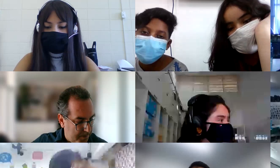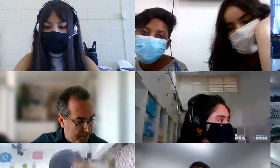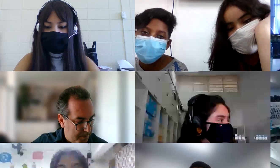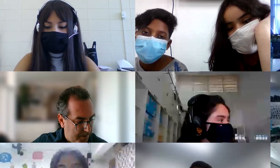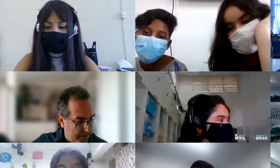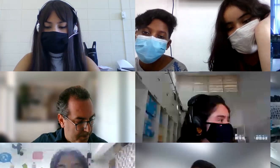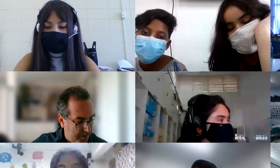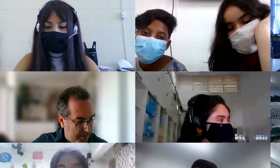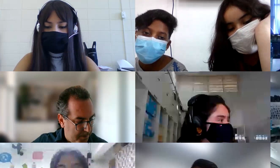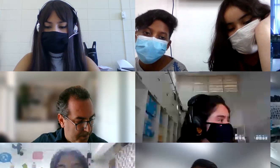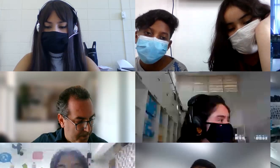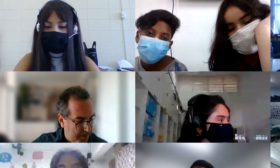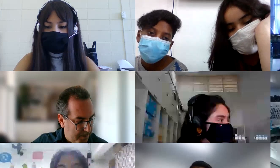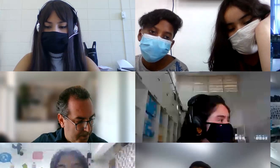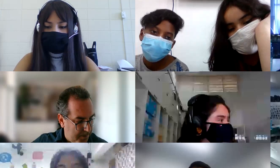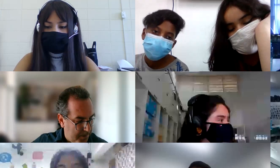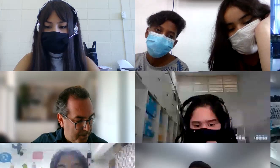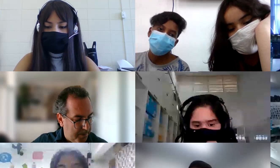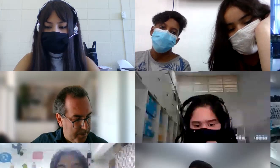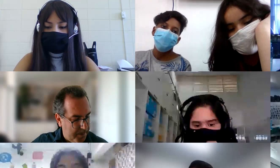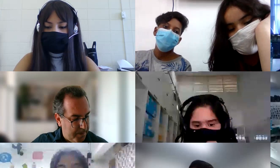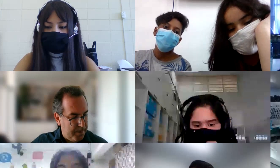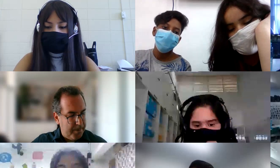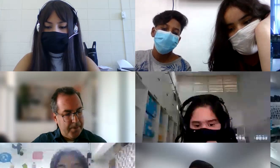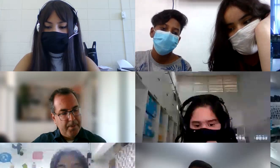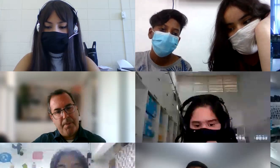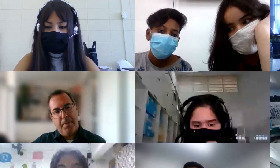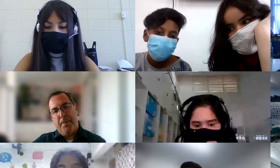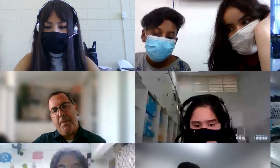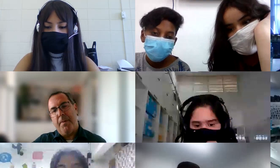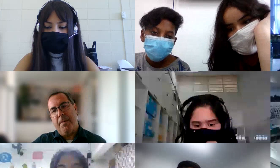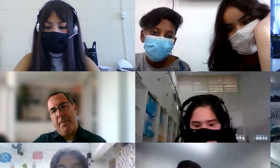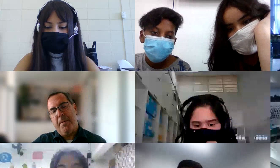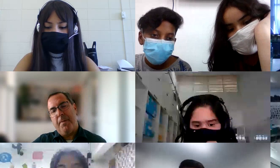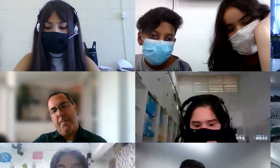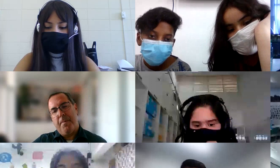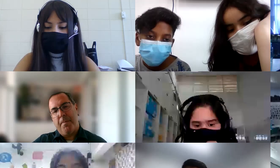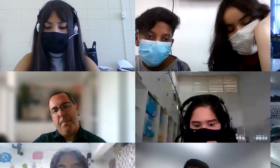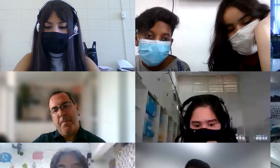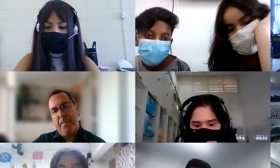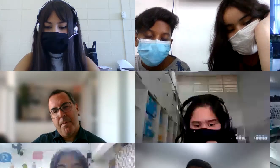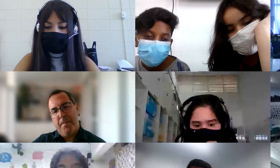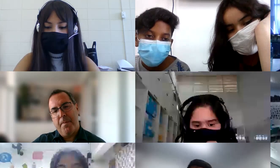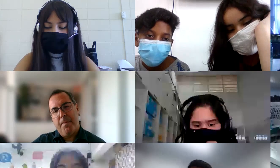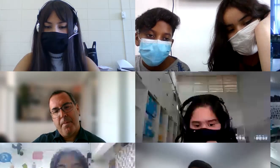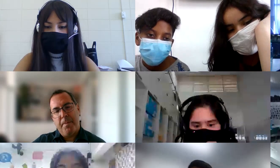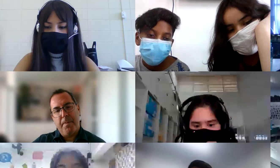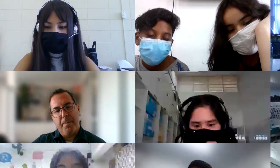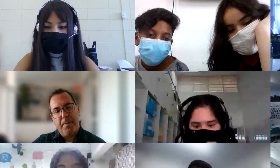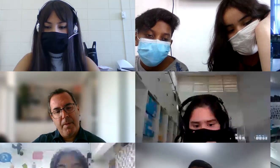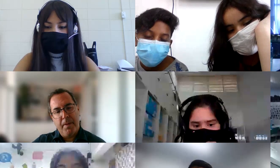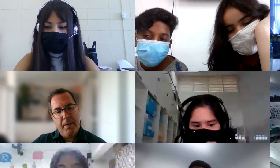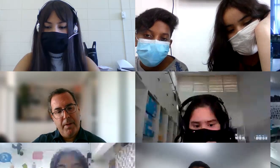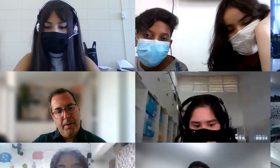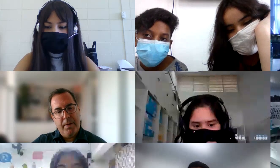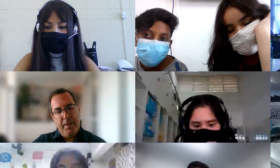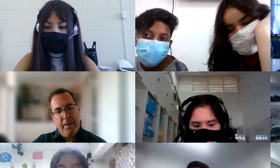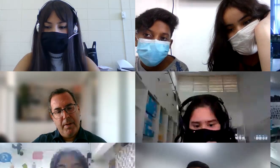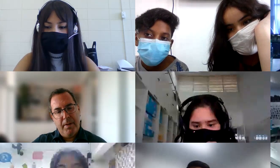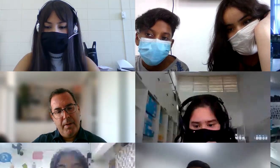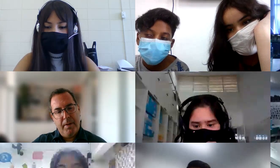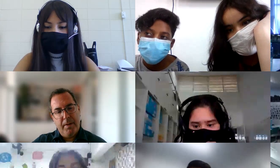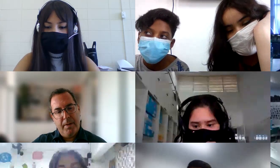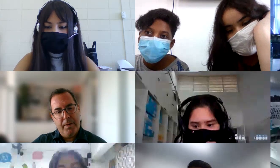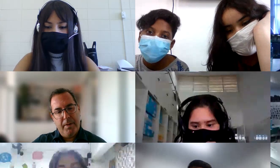da SME, da Coordenadoria dos CEUs e da Divisão de Gestão Democrática e Programas Intersecretariais,